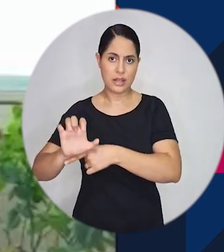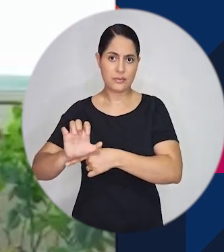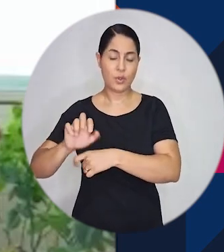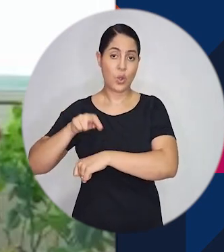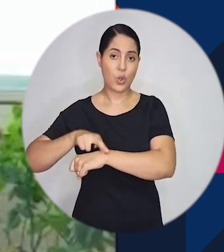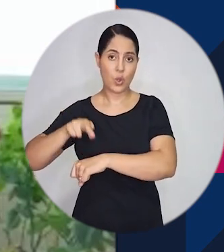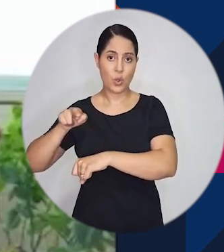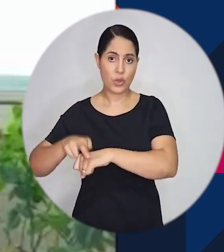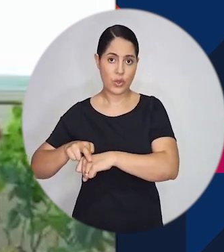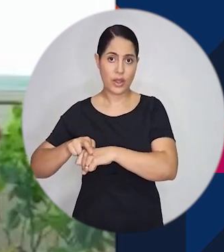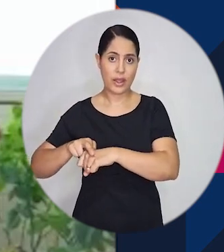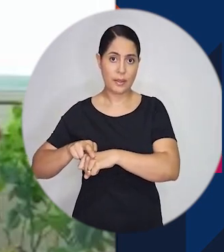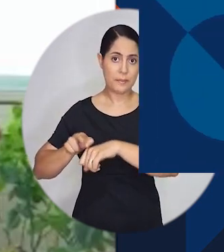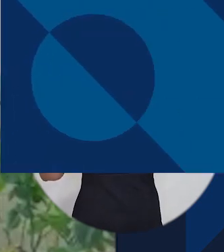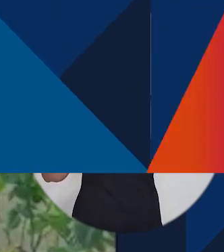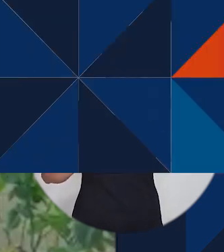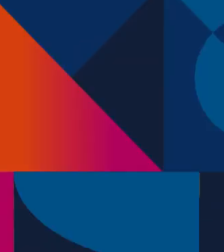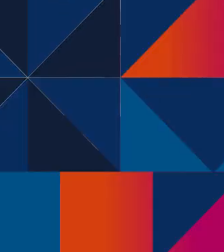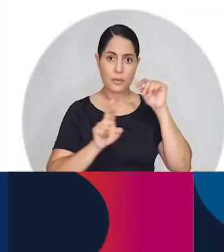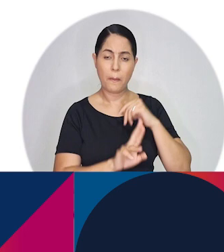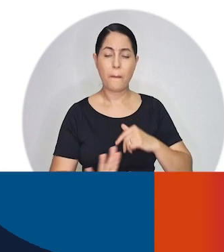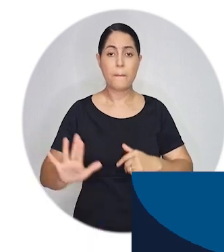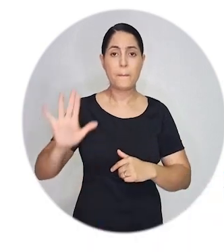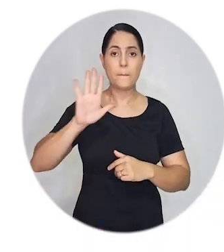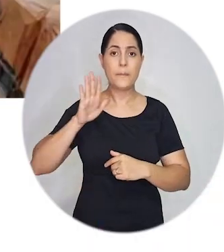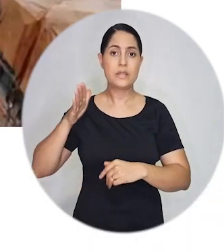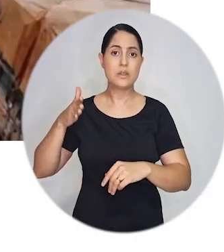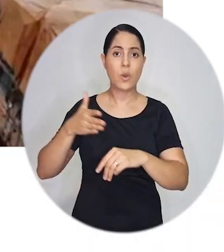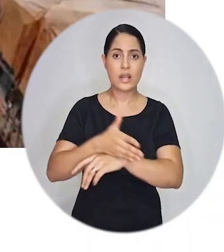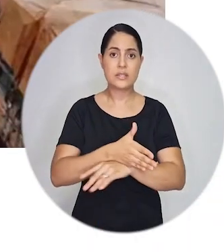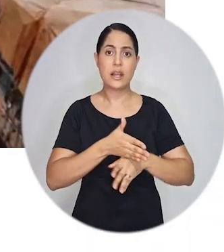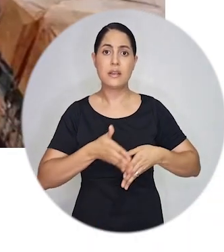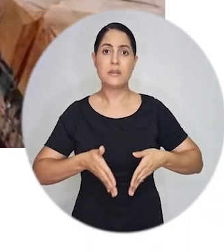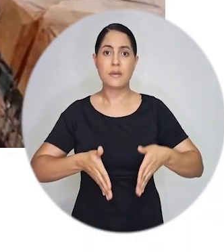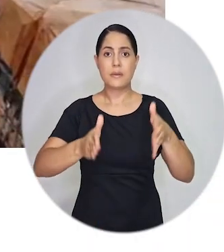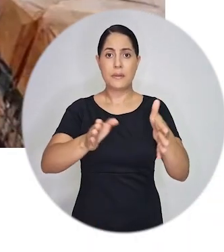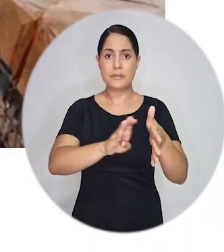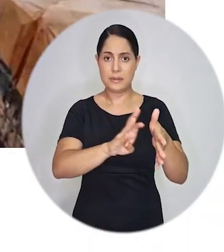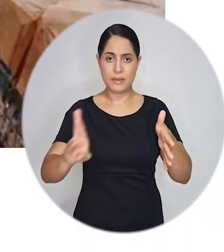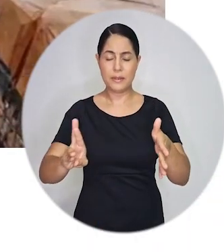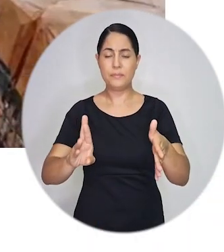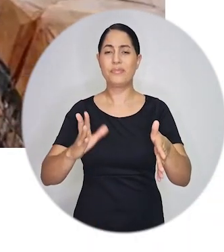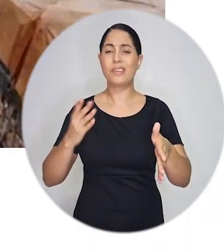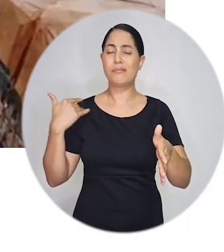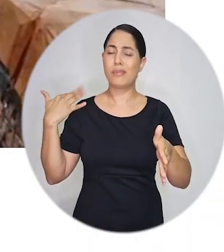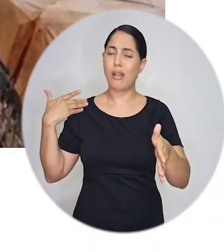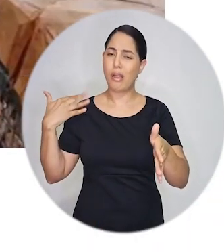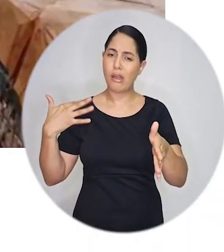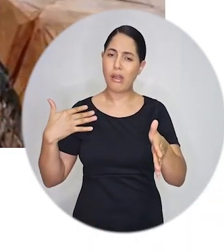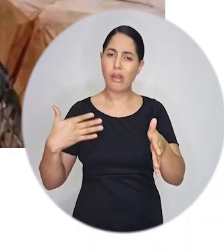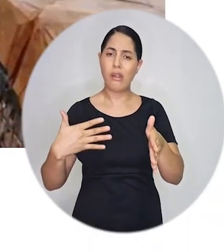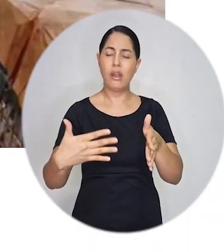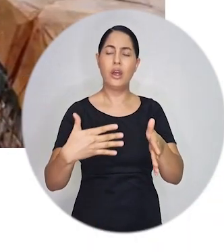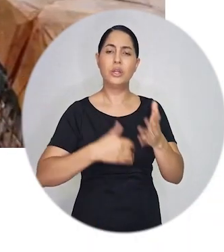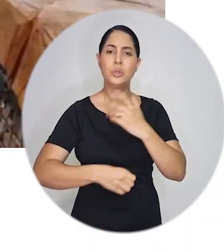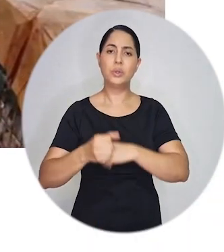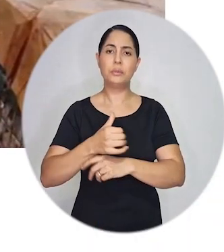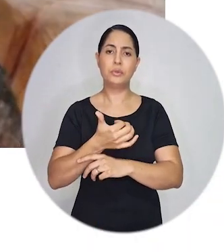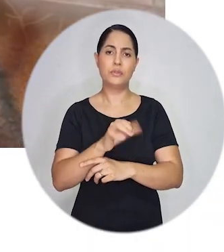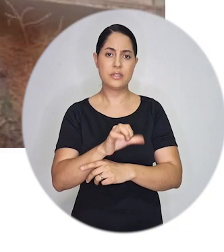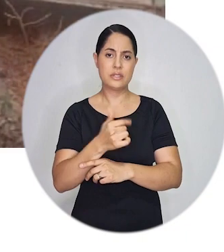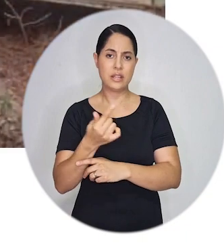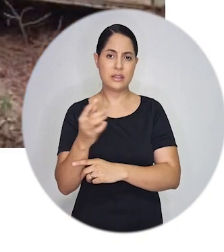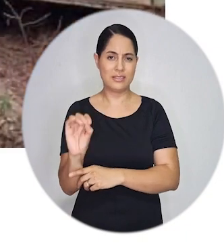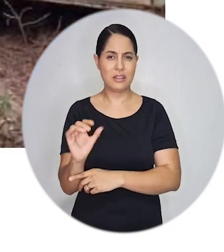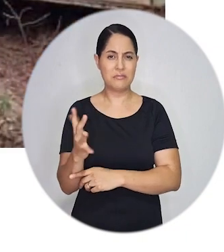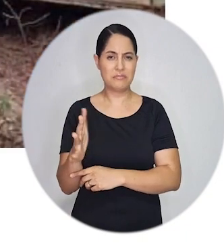de Roraima e do Amazonas ao resto do Brasil. E ao longo dos anos, essa rodovia, ela que foi implantada na